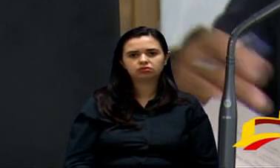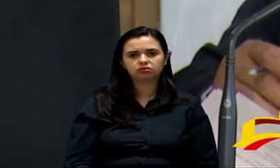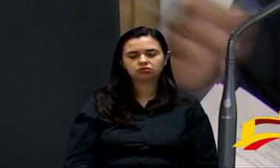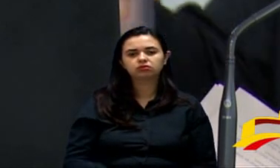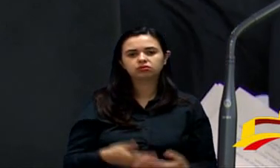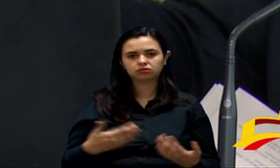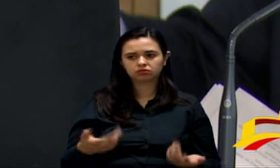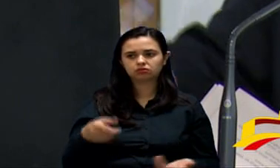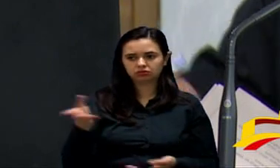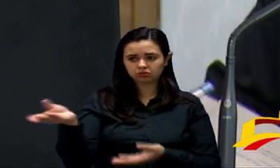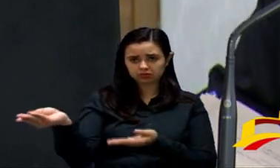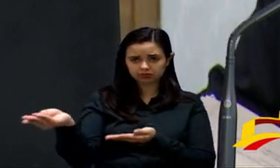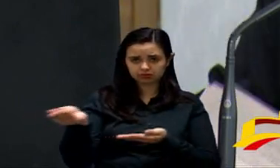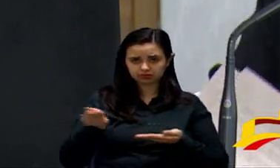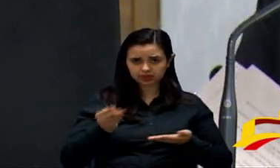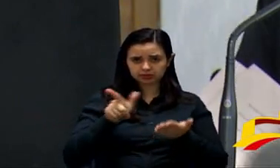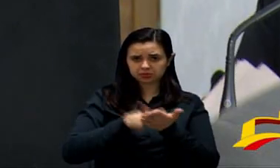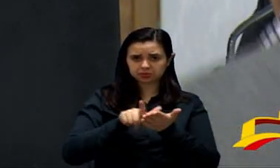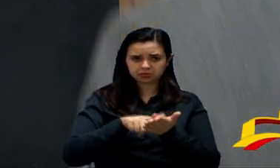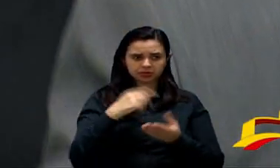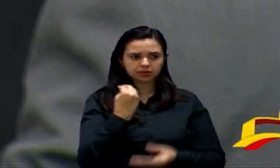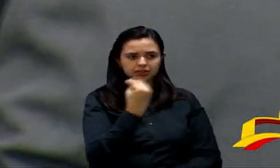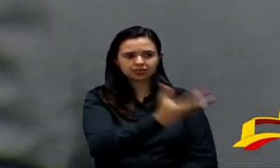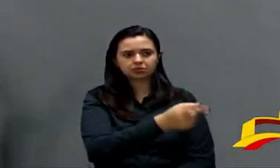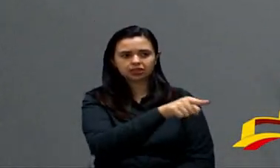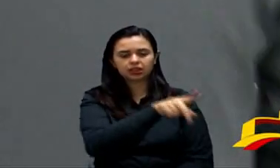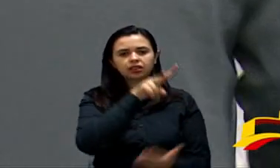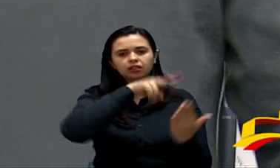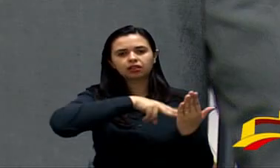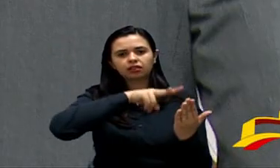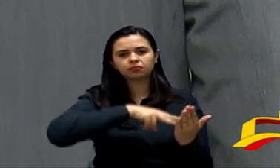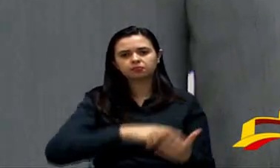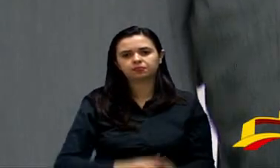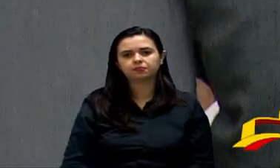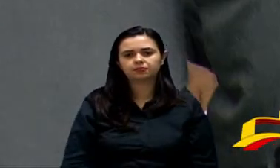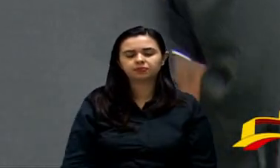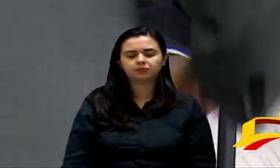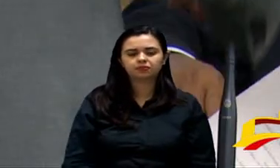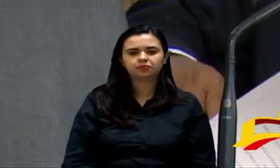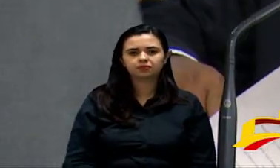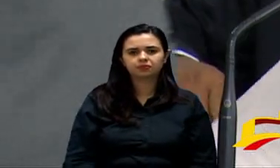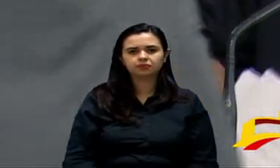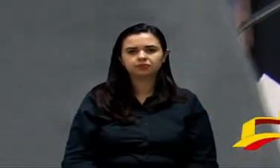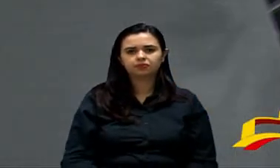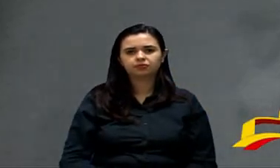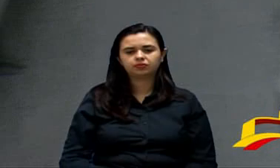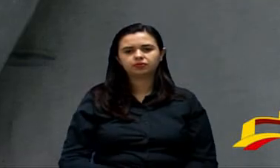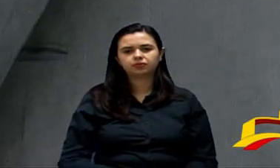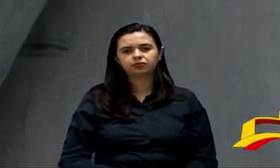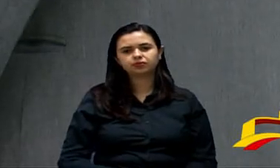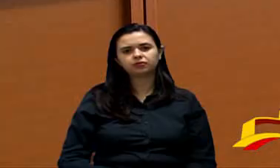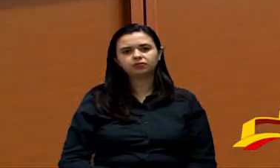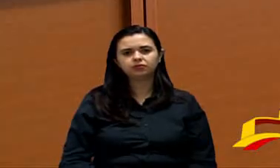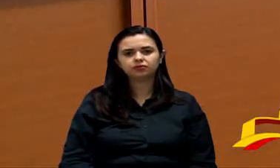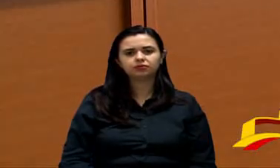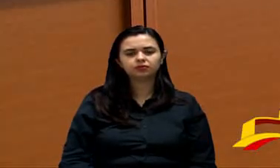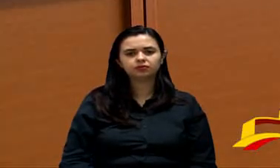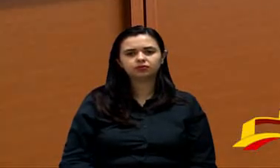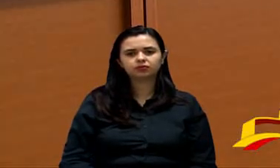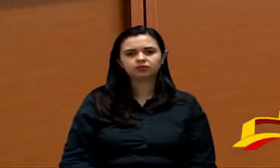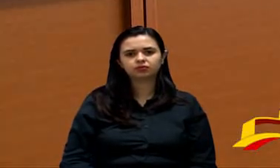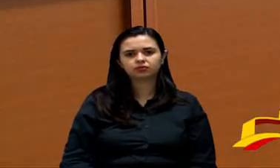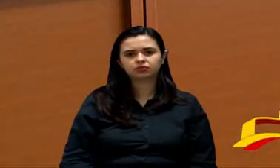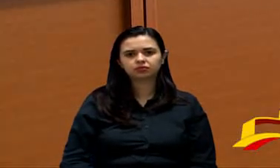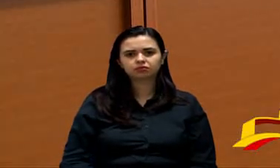Então, Vossa Excelência pode trazer aqui, ele já... Já está certo, então nem precisa. Já está,